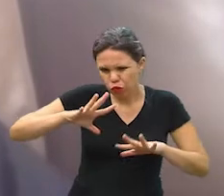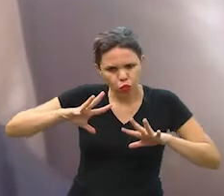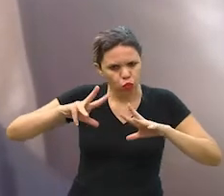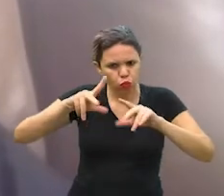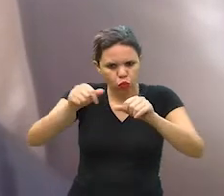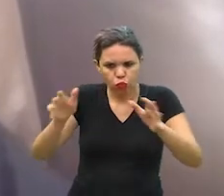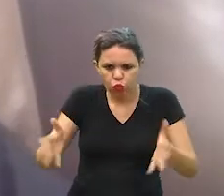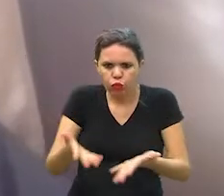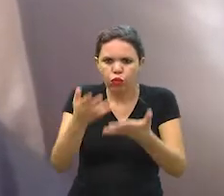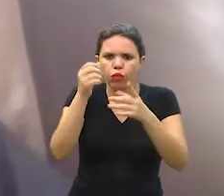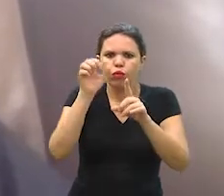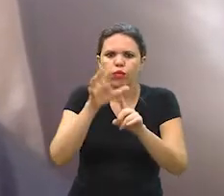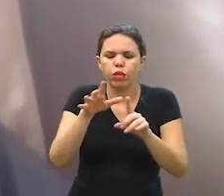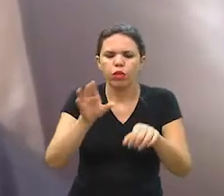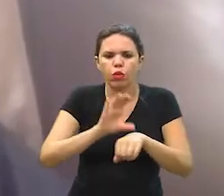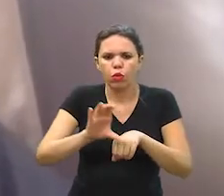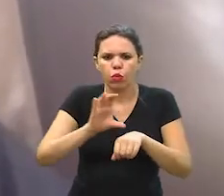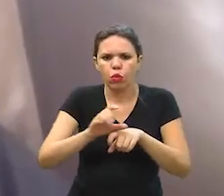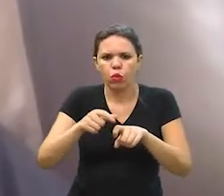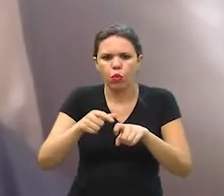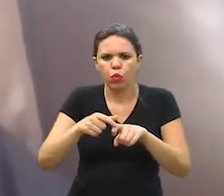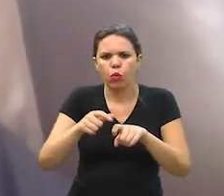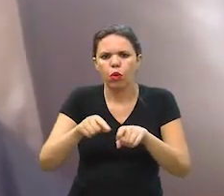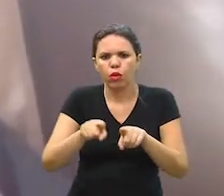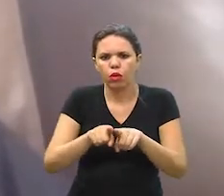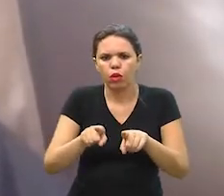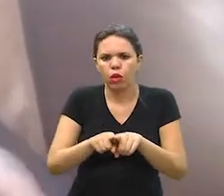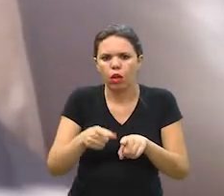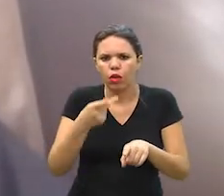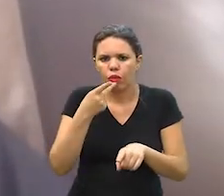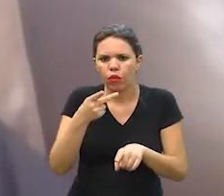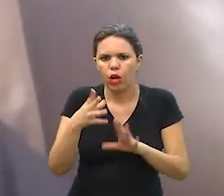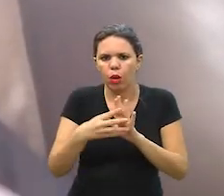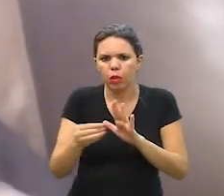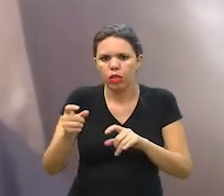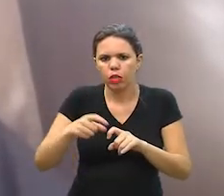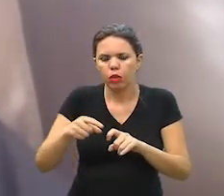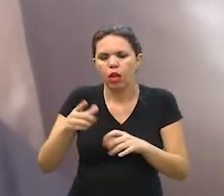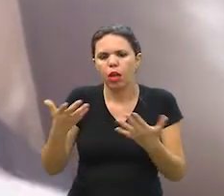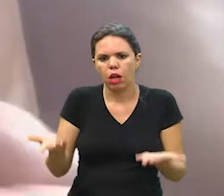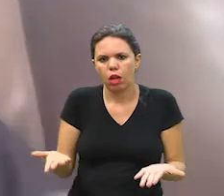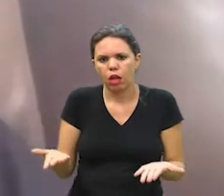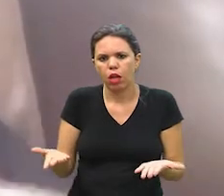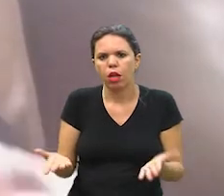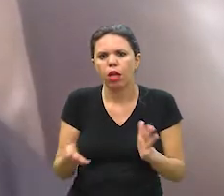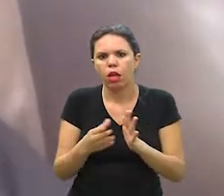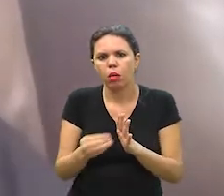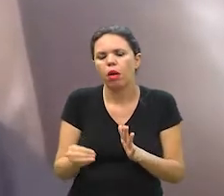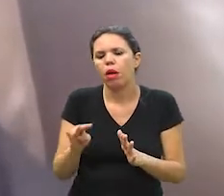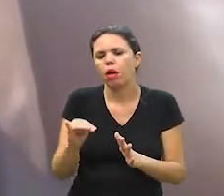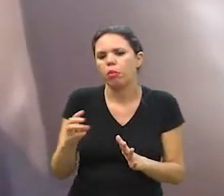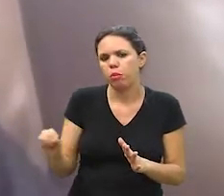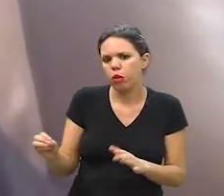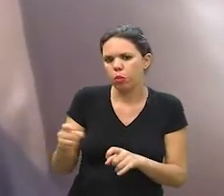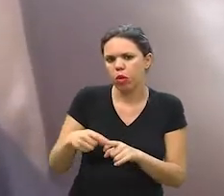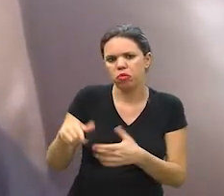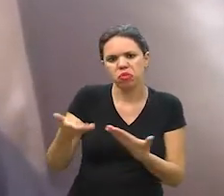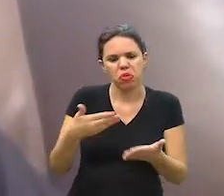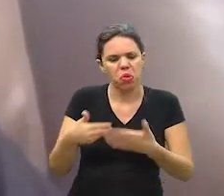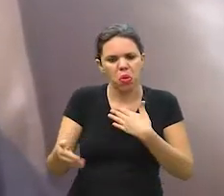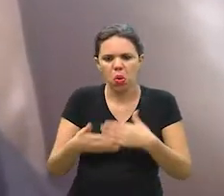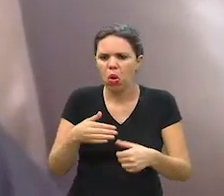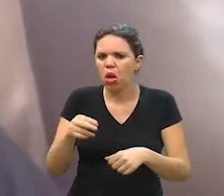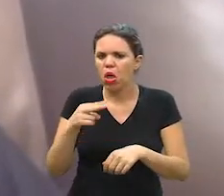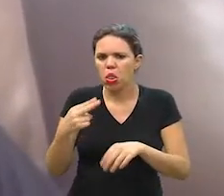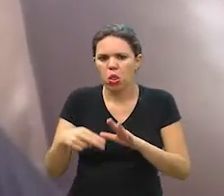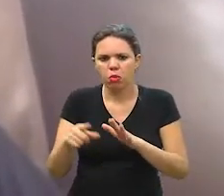ele influencia não só o curso de medicina, mas eu estou chamando de modelo médico, mas seria modelo biomédico, não sei o nome que você quiser dar,